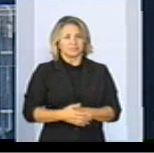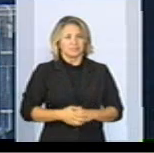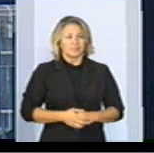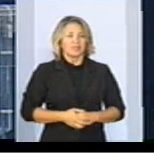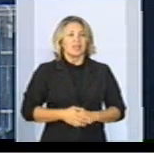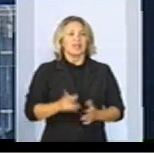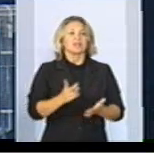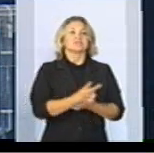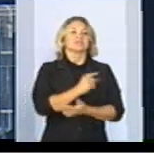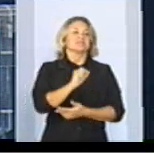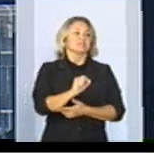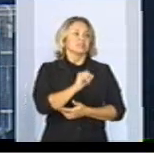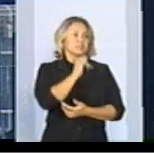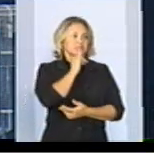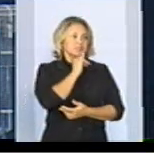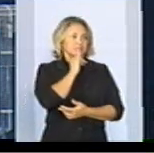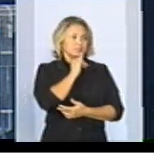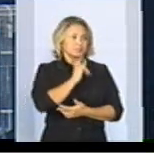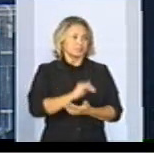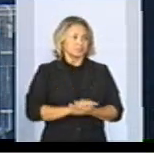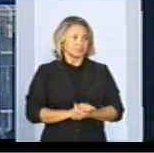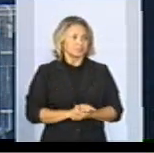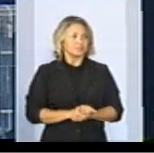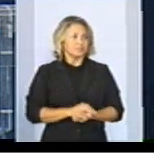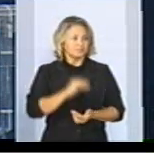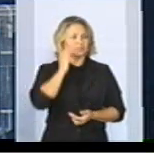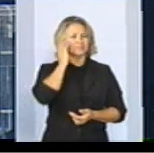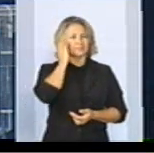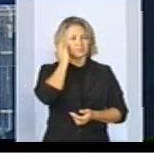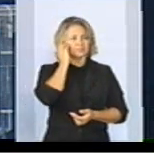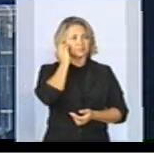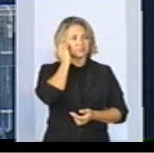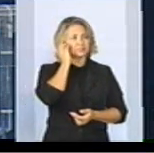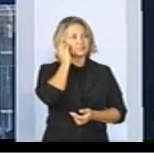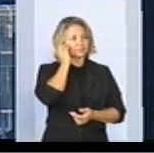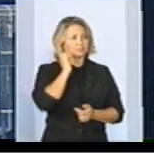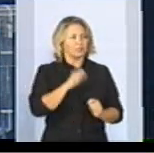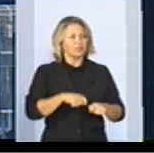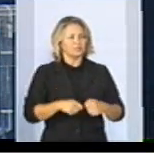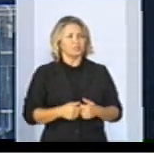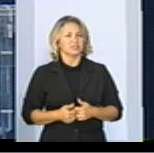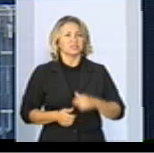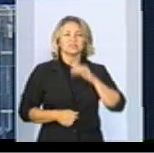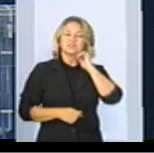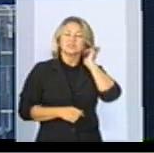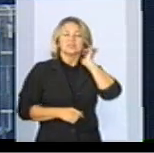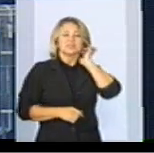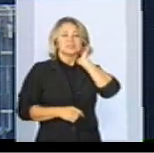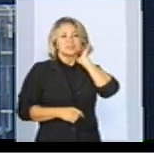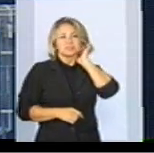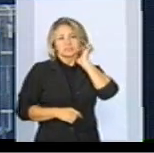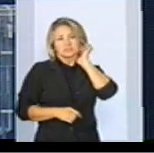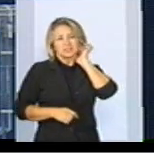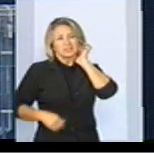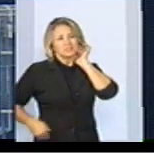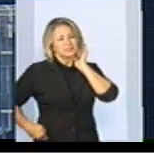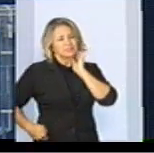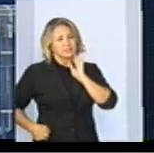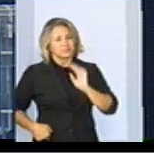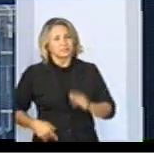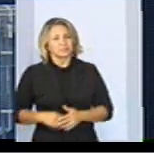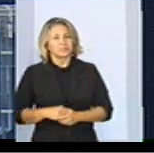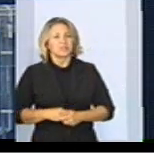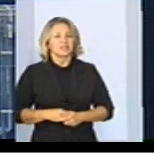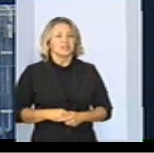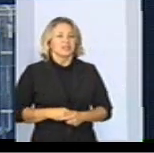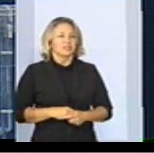Ou seja, quem tem a infraestrutura de distribuição não pode controlar a programação de conteúdo, e vice-versa. Quem tem a programação de estrutura